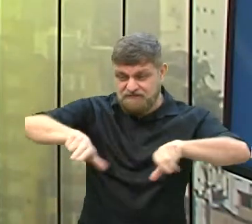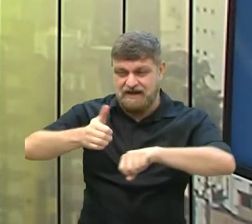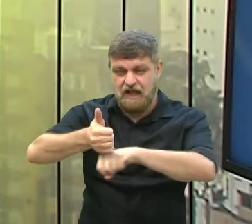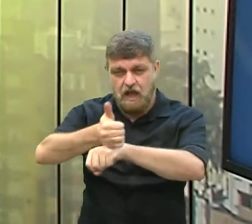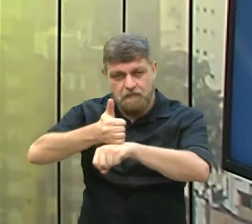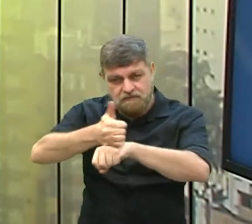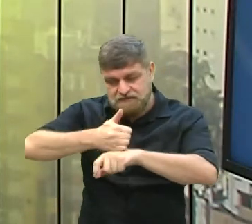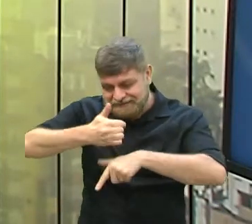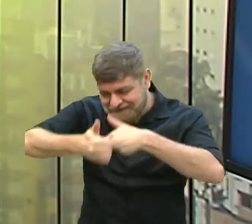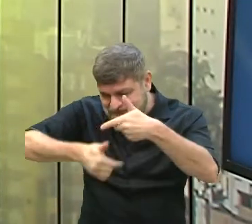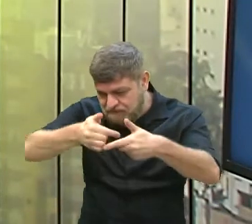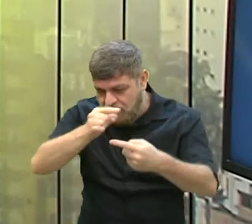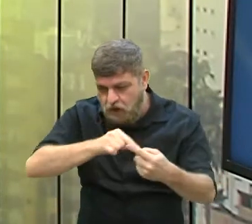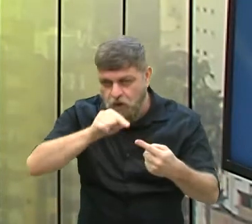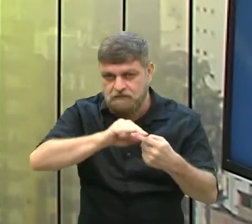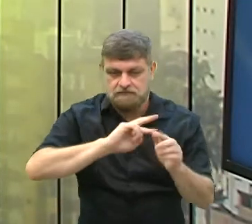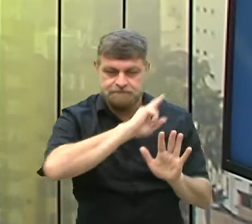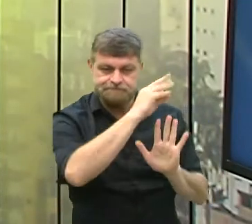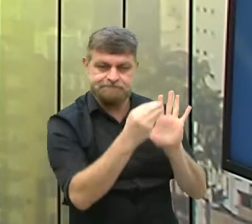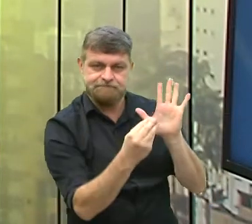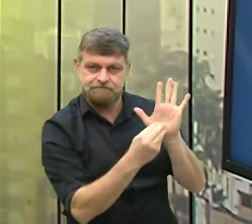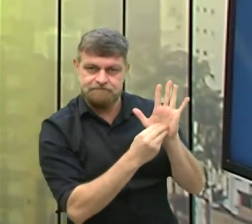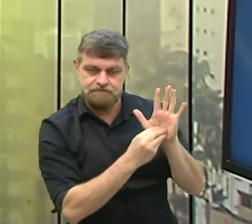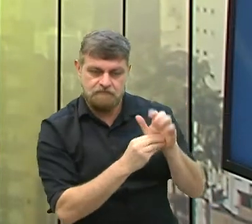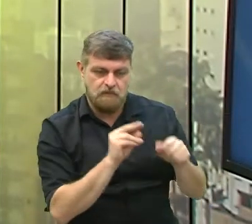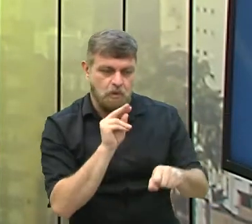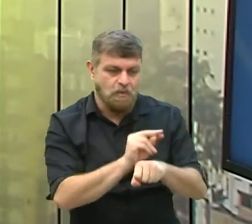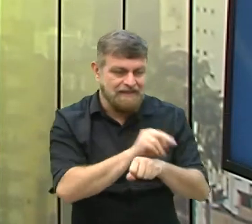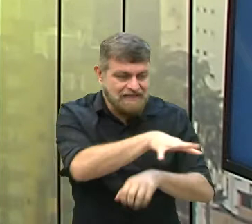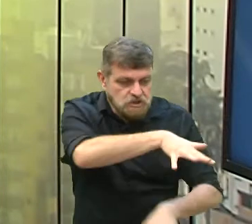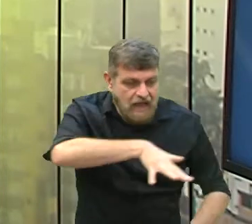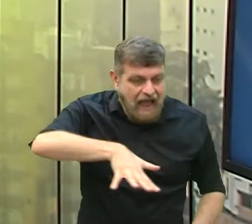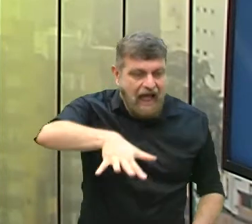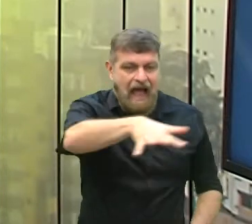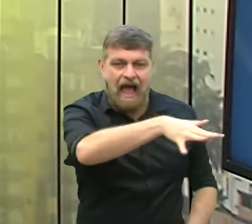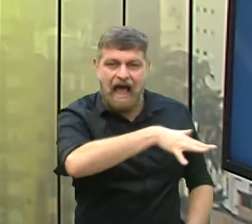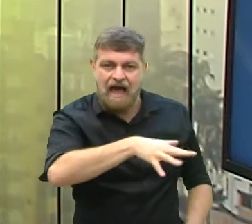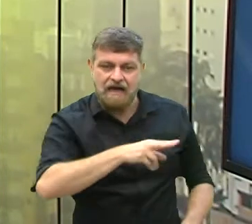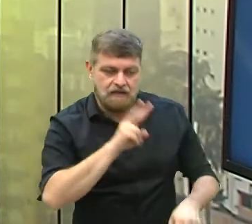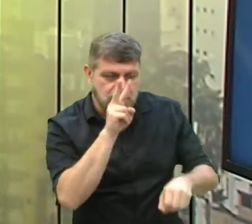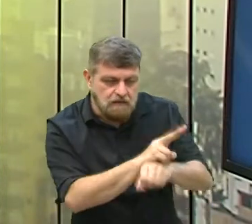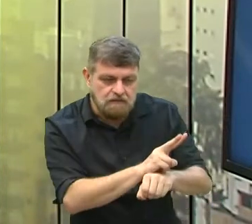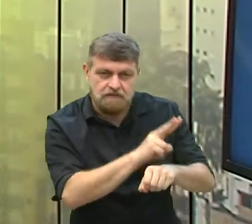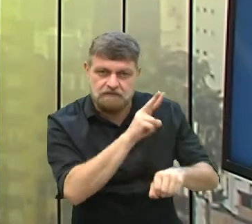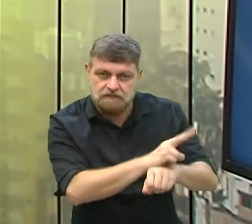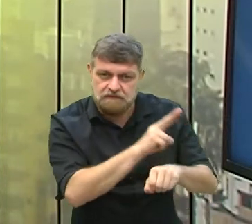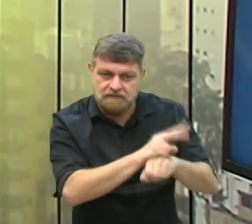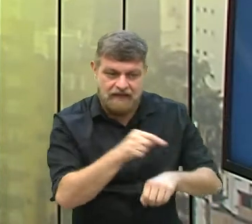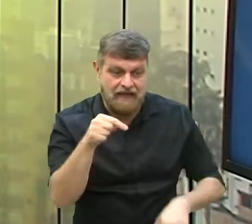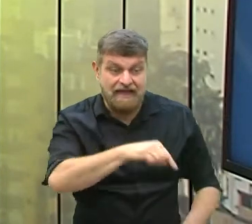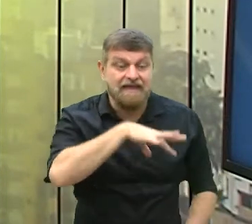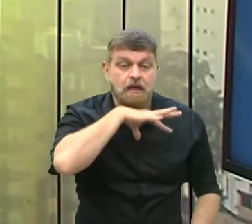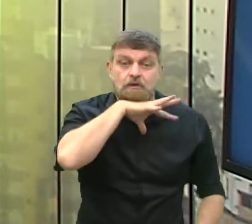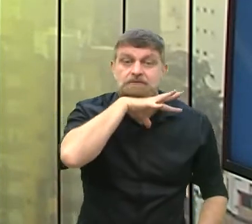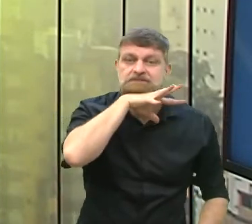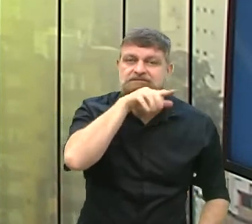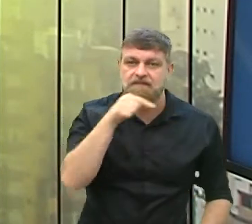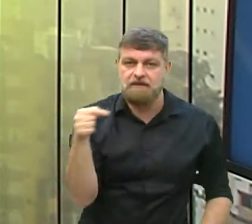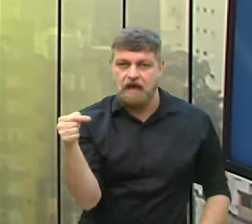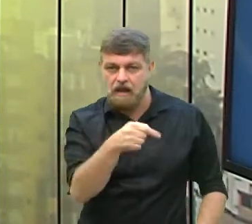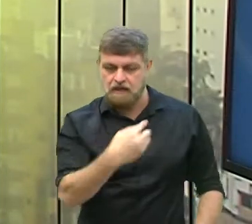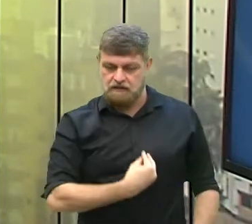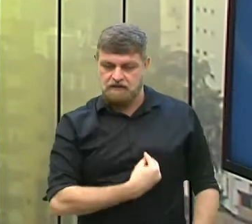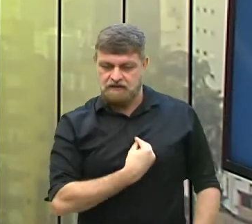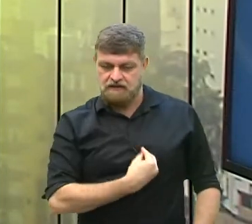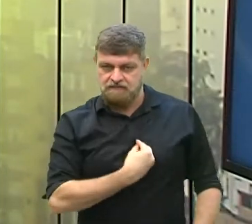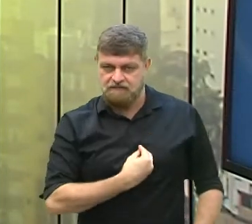profissionais trabalhando para preservação de áreas, para que elas sejam protegidas e, consequentemente, para que esses animais, quem